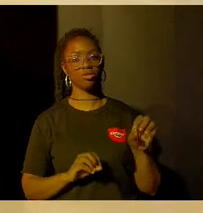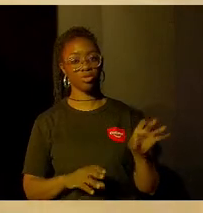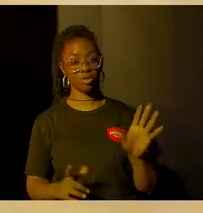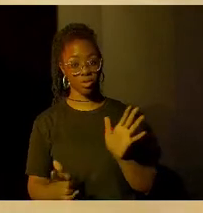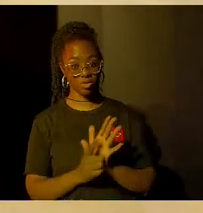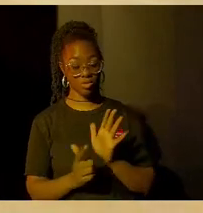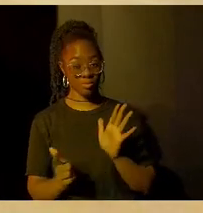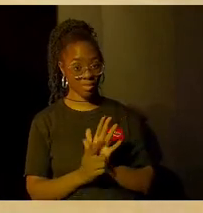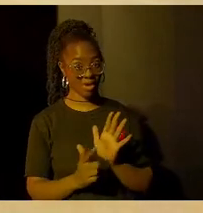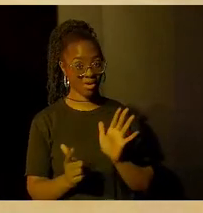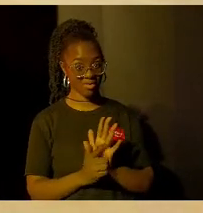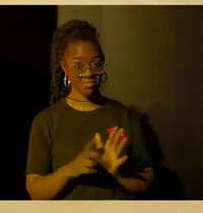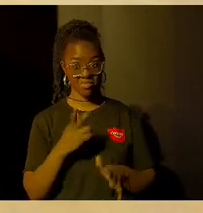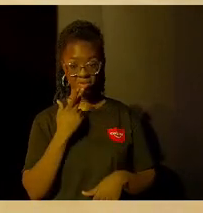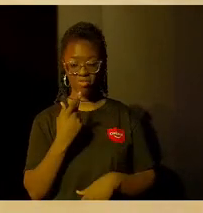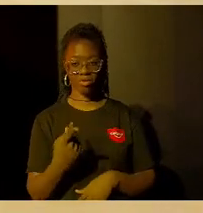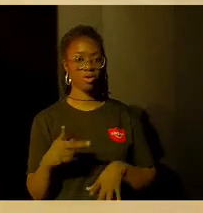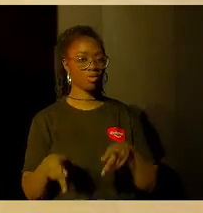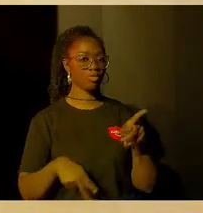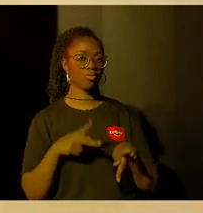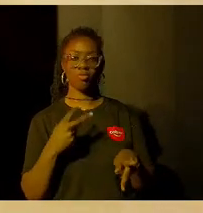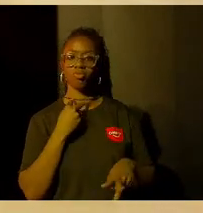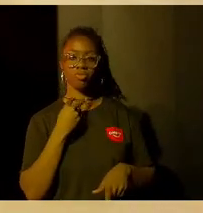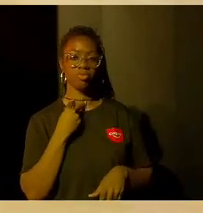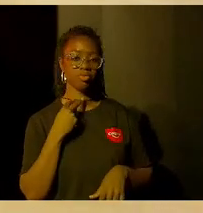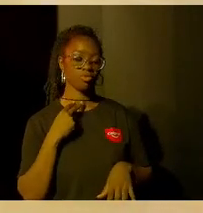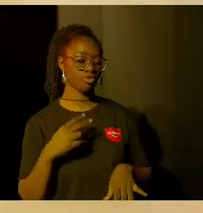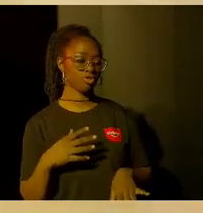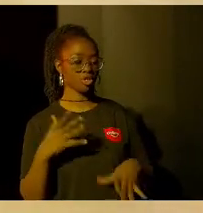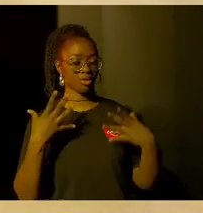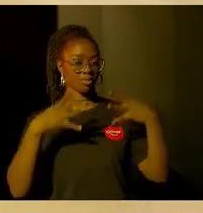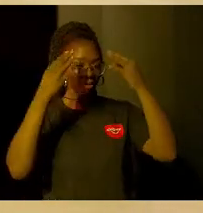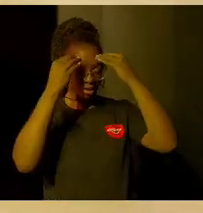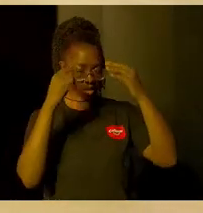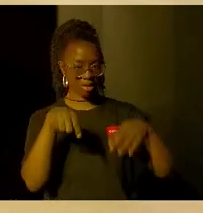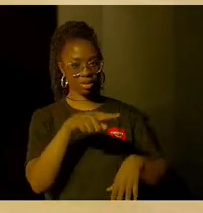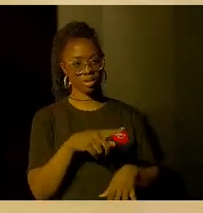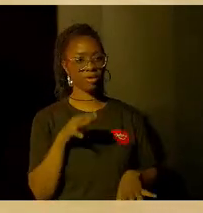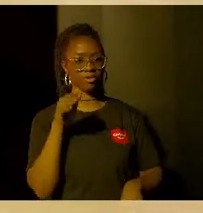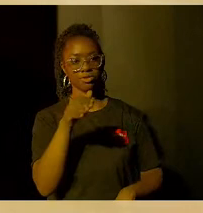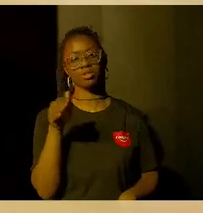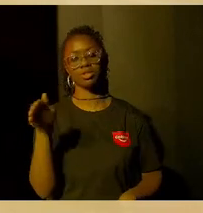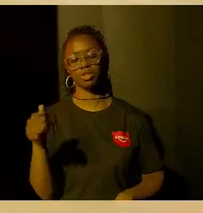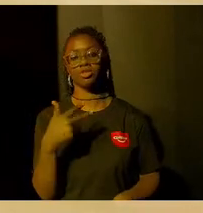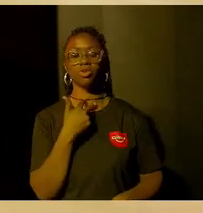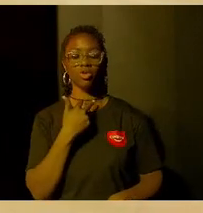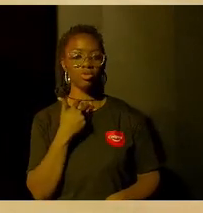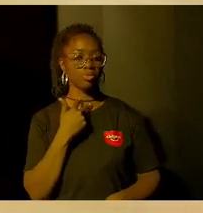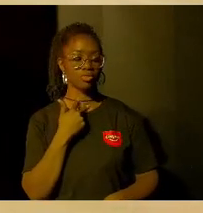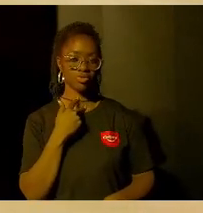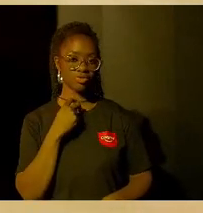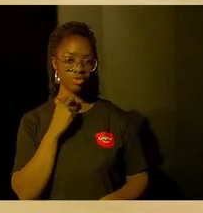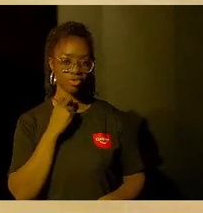no papel que o povo não poderia estudar essas disciplinas que o povo não poderia ter acesso a